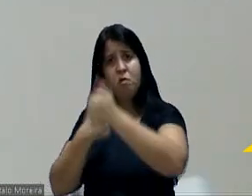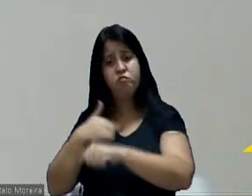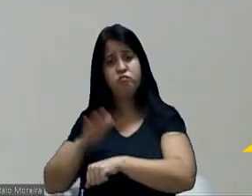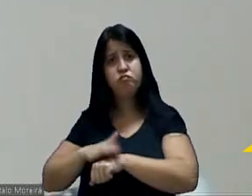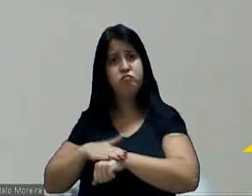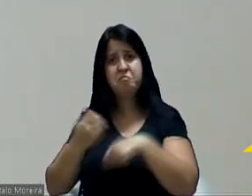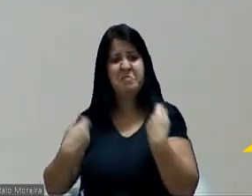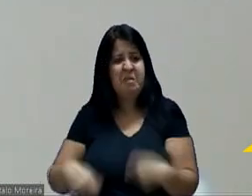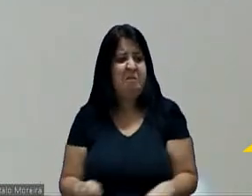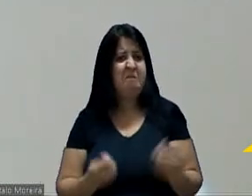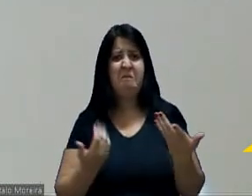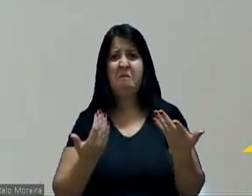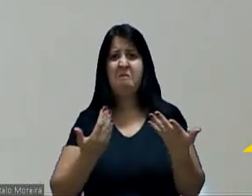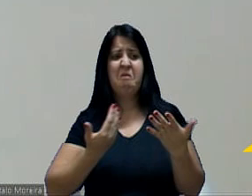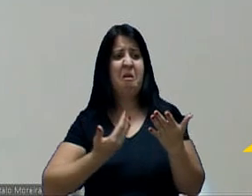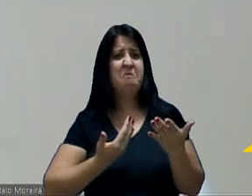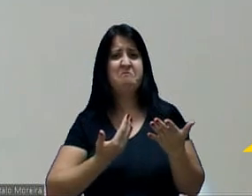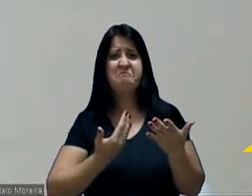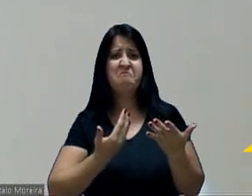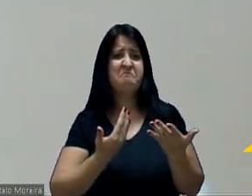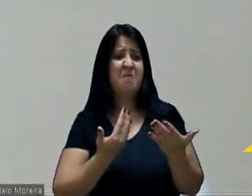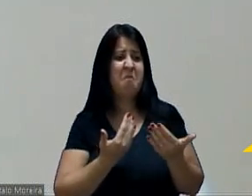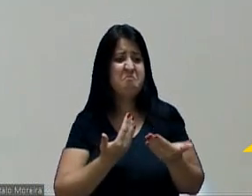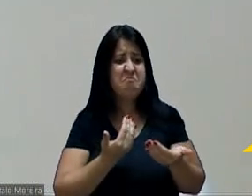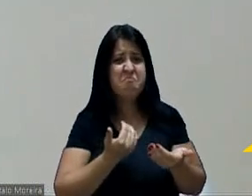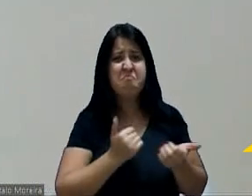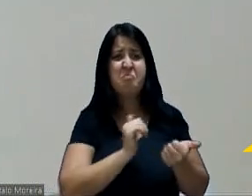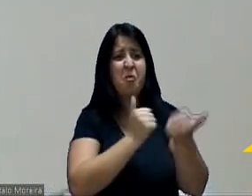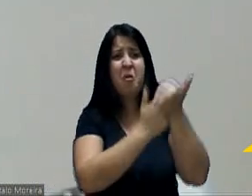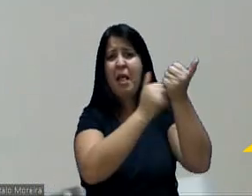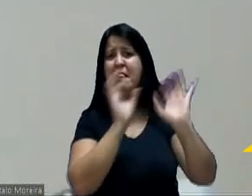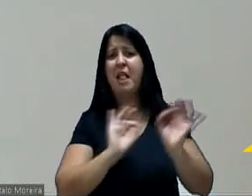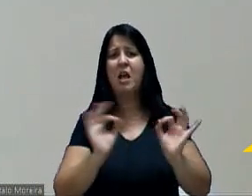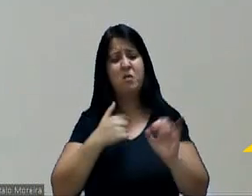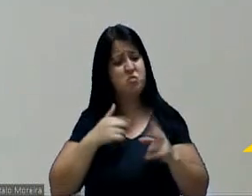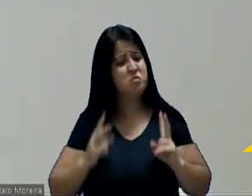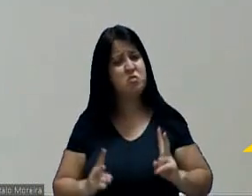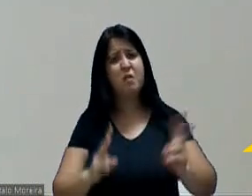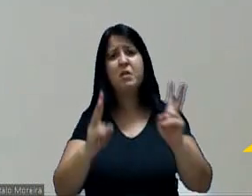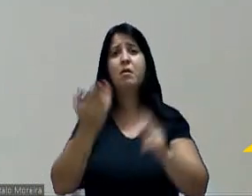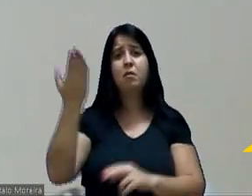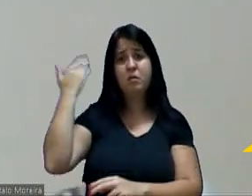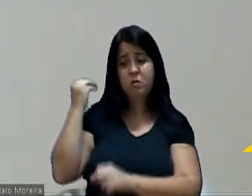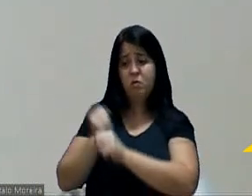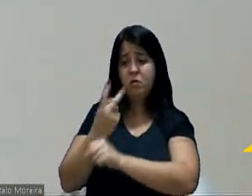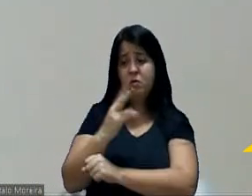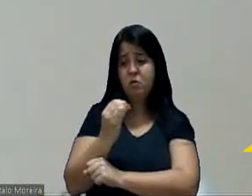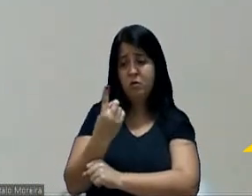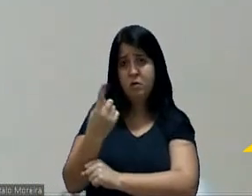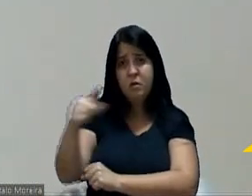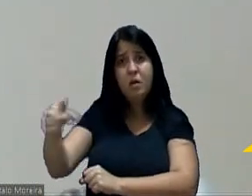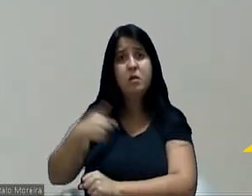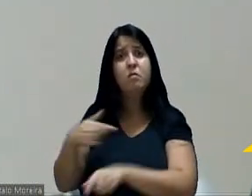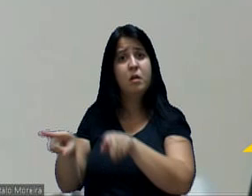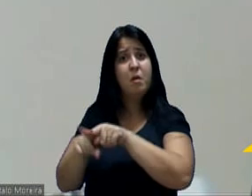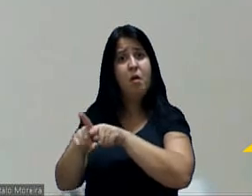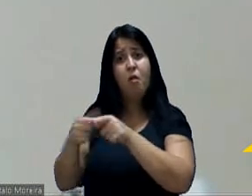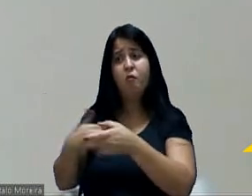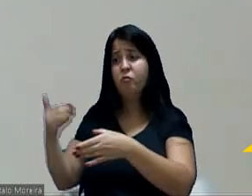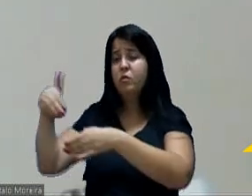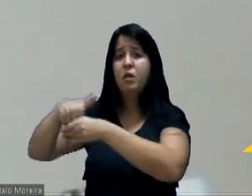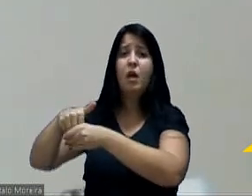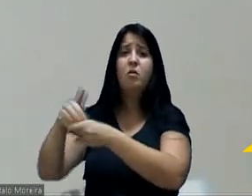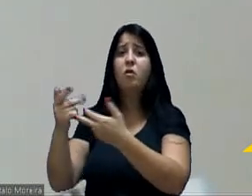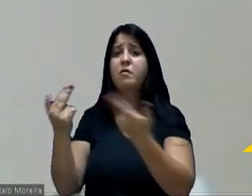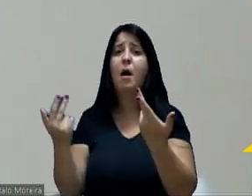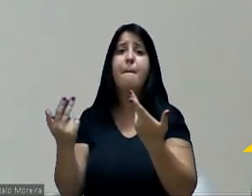nem demagogia. Não fui eleito assim. Sempre defendi, por exemplo, em 2017, a reforma da Previdência. Quando a maioria das pessoas eram contra.